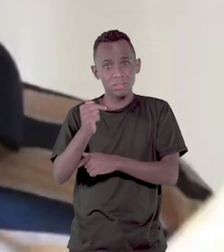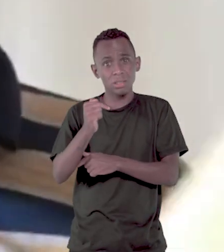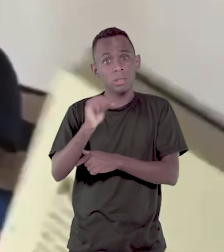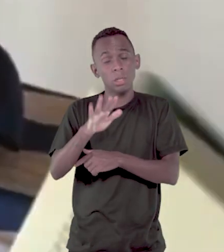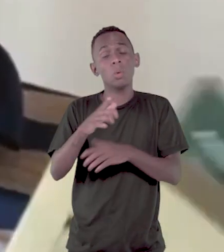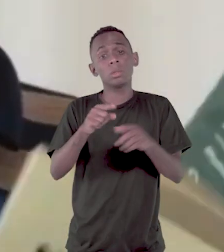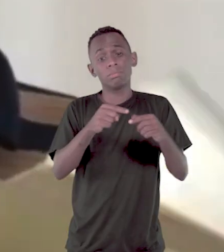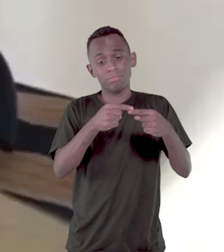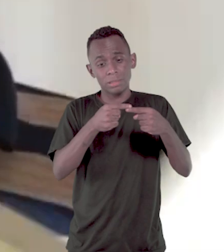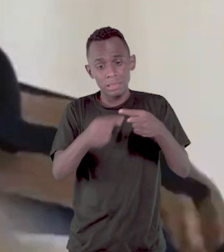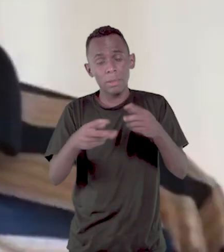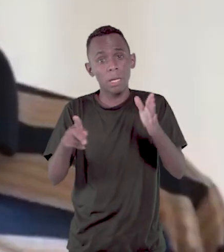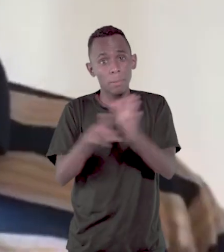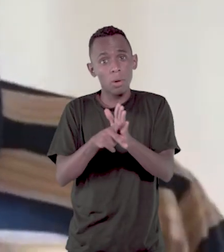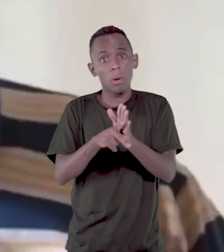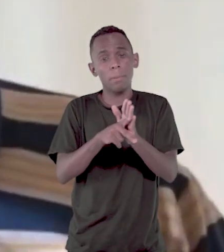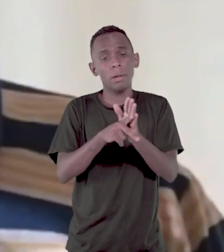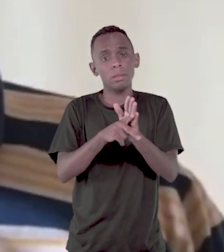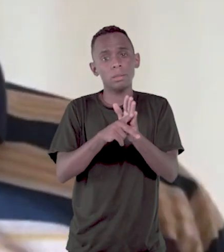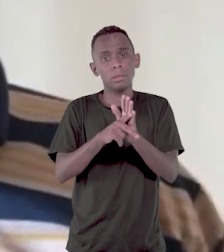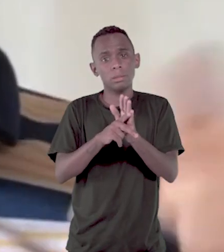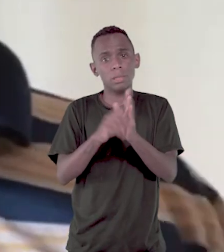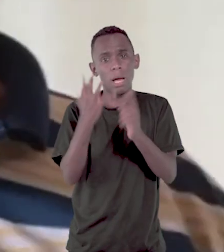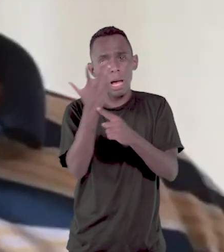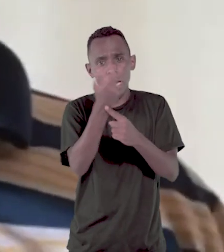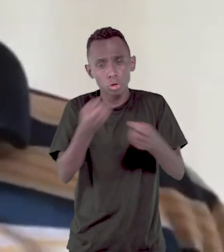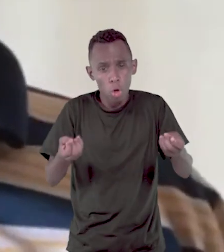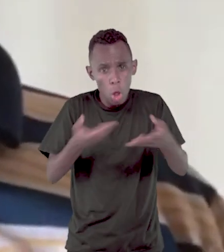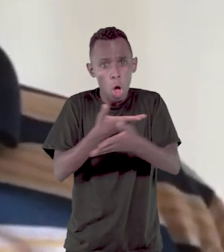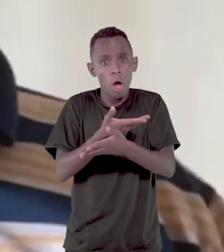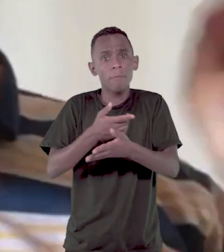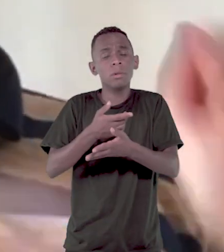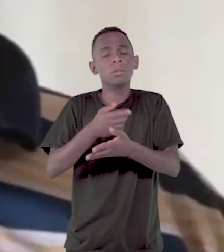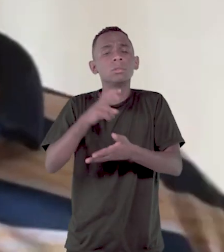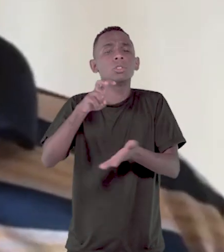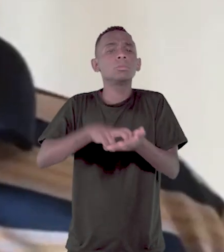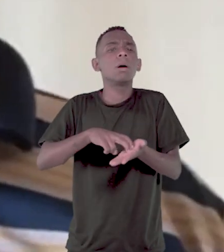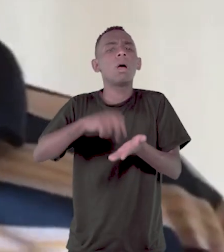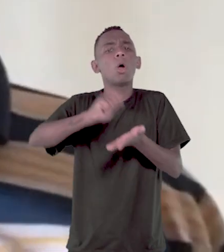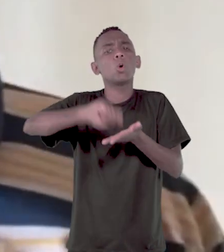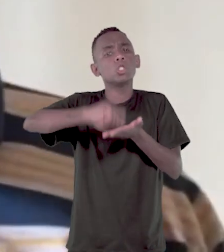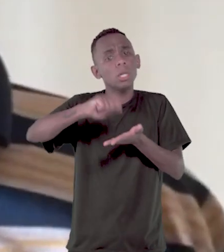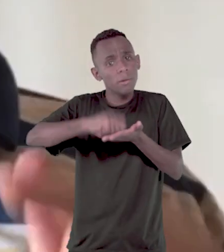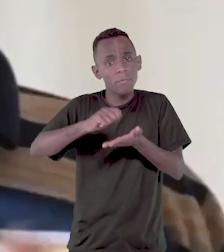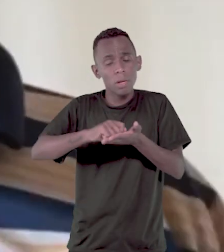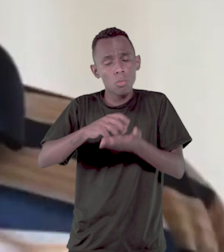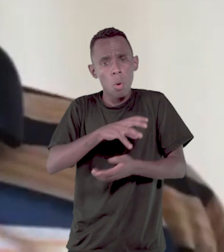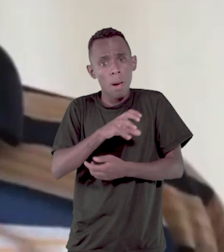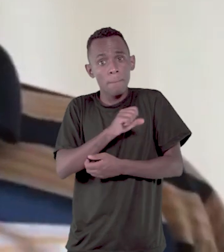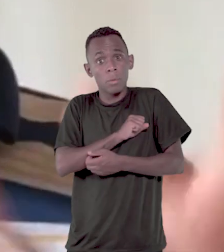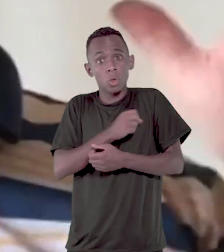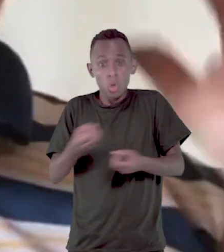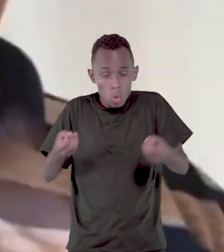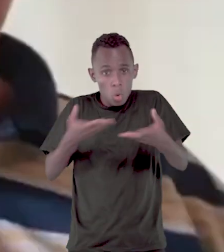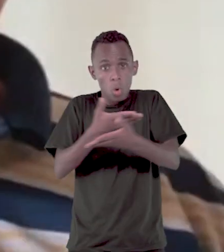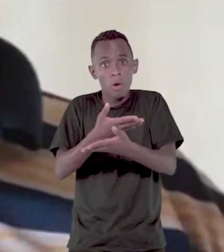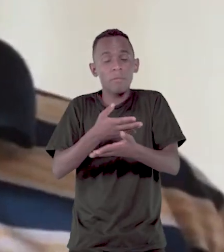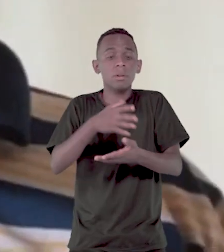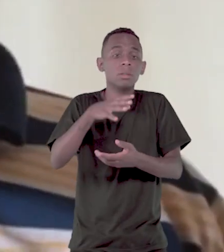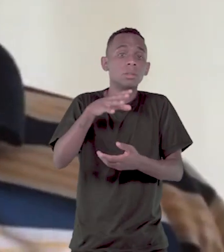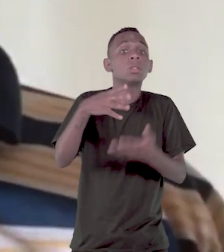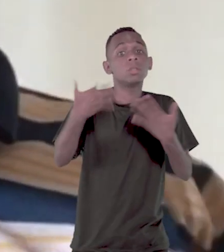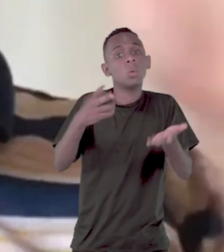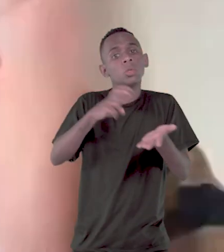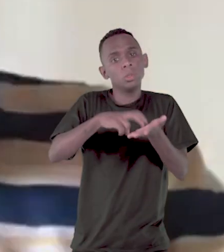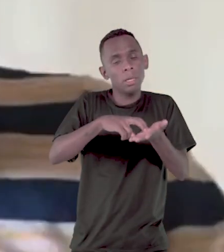dentro do bojo da comemoração da Semana de Arte Moderna, mas pela manhã eu estava escrevendo um romance novo. Então, de manhã eu